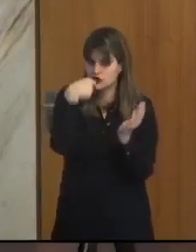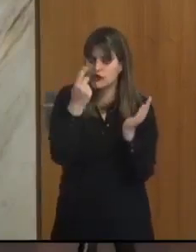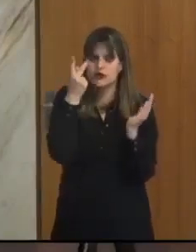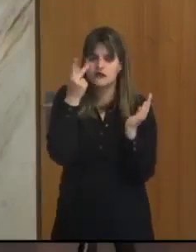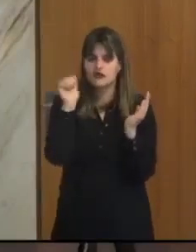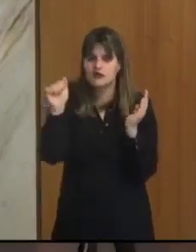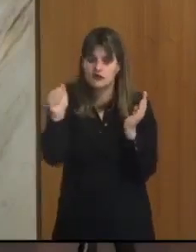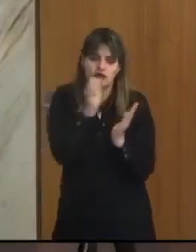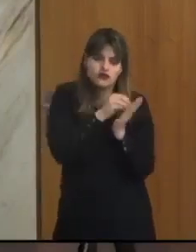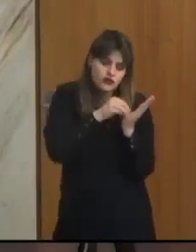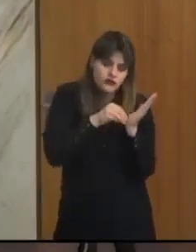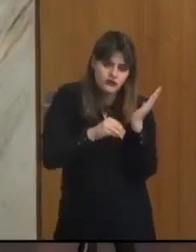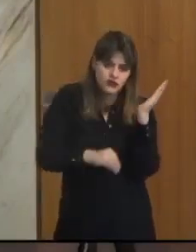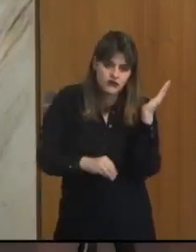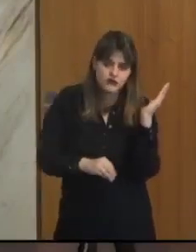que